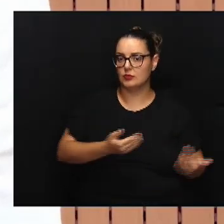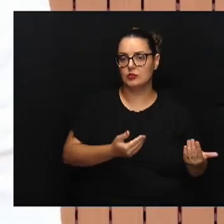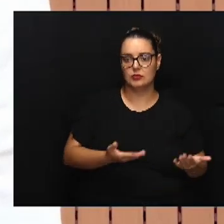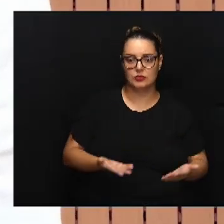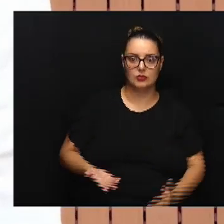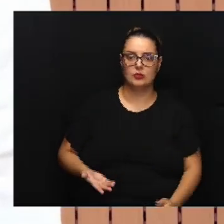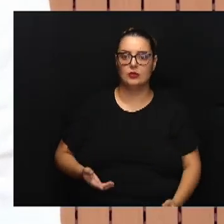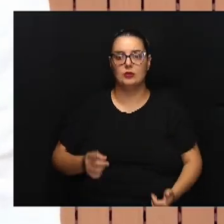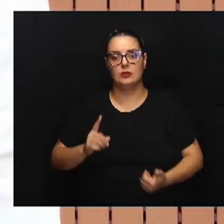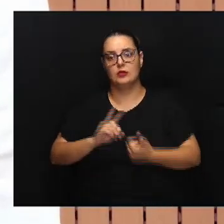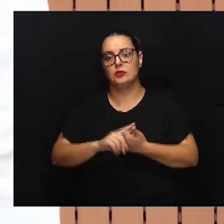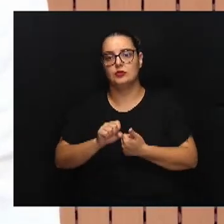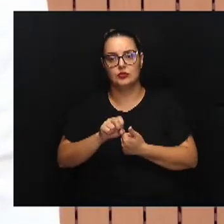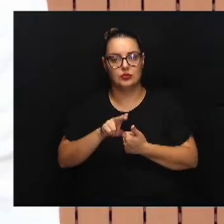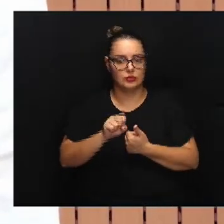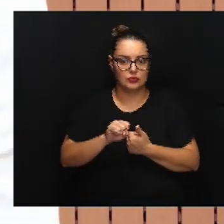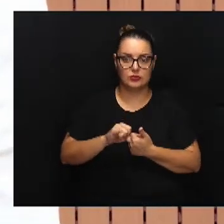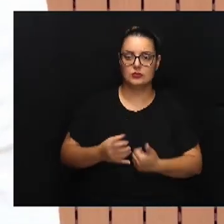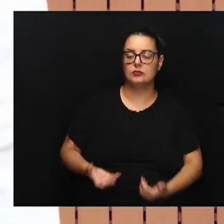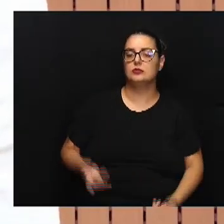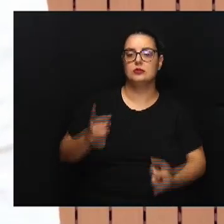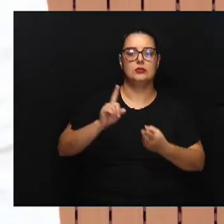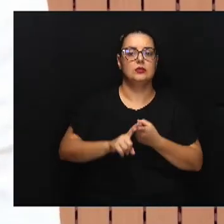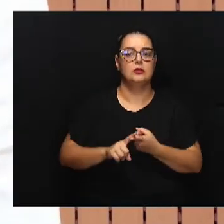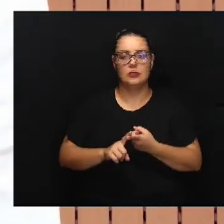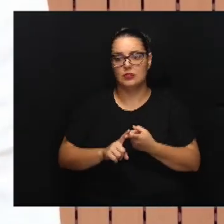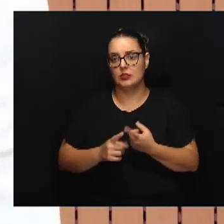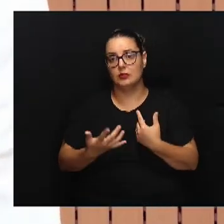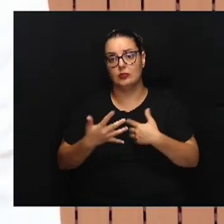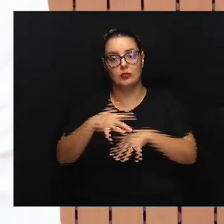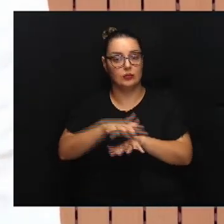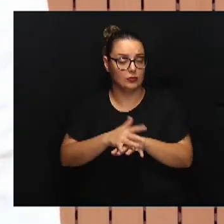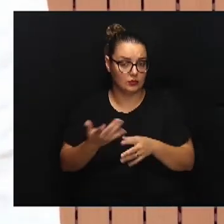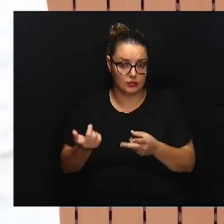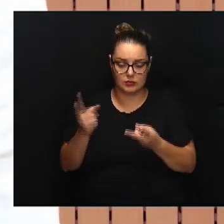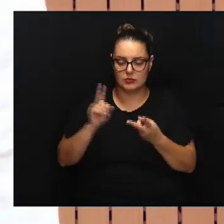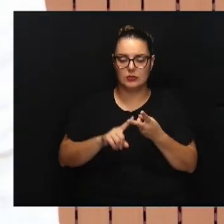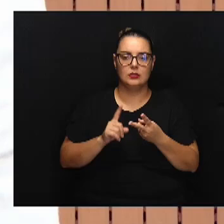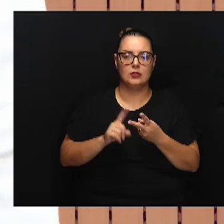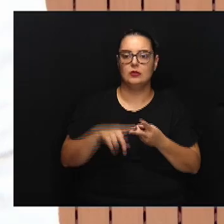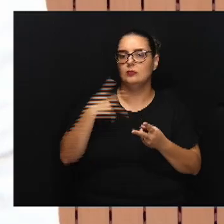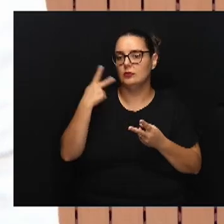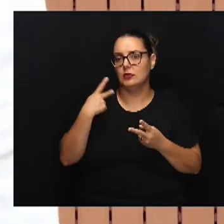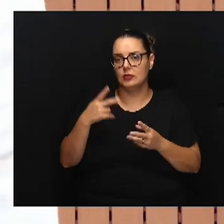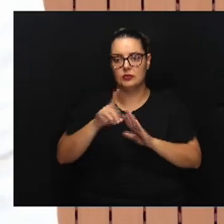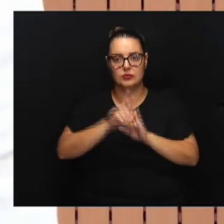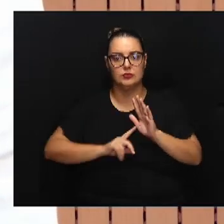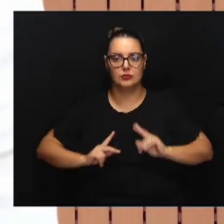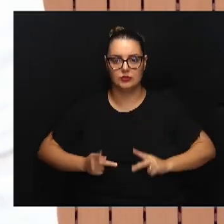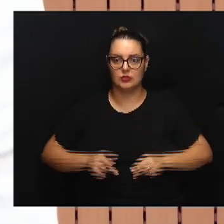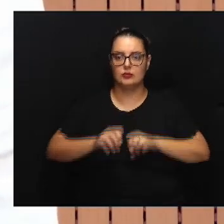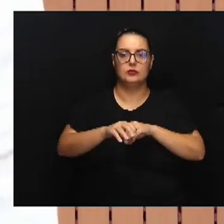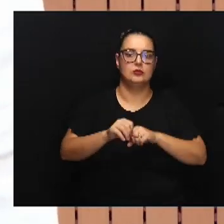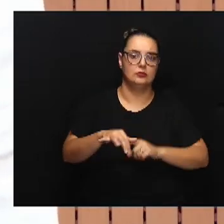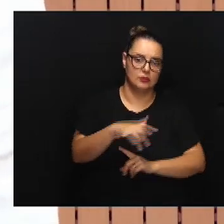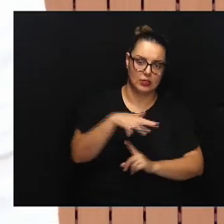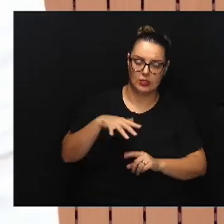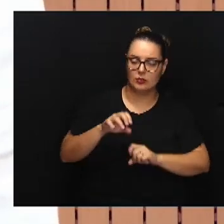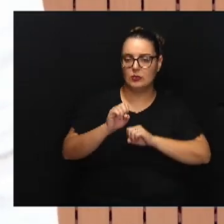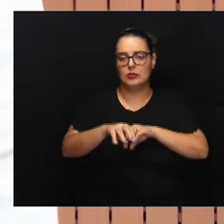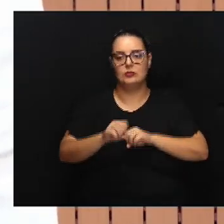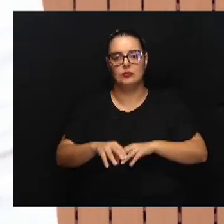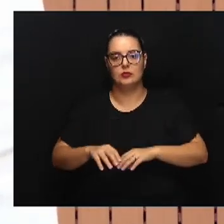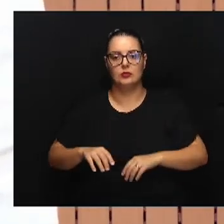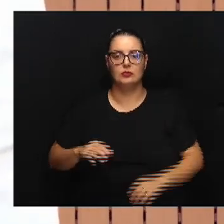de surdos, educação especial inclusiva, políticas educacionais em direitos humanos, educação ambiental, educação no